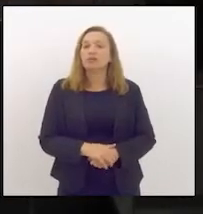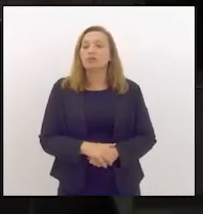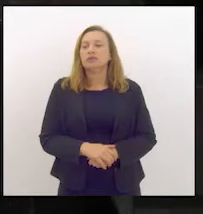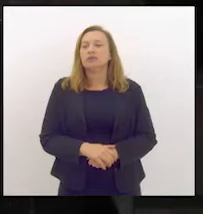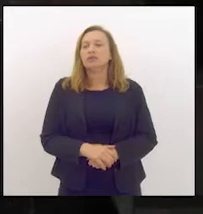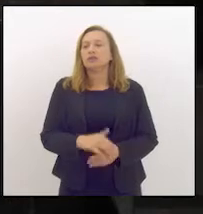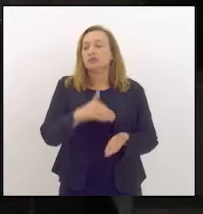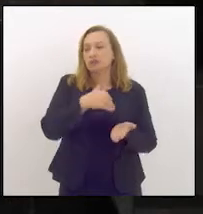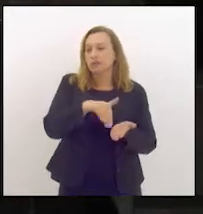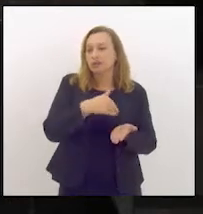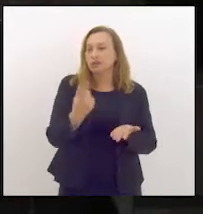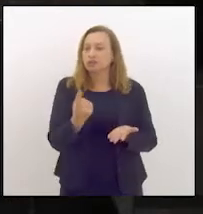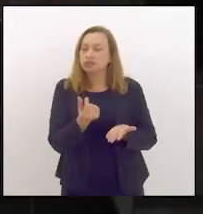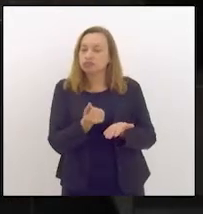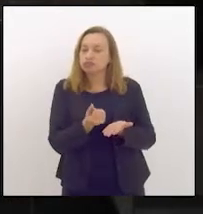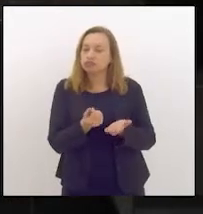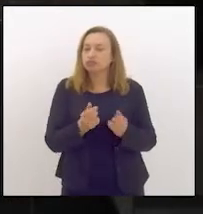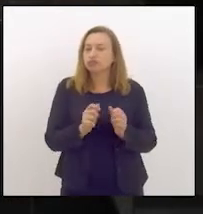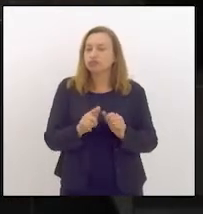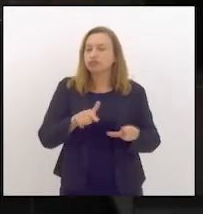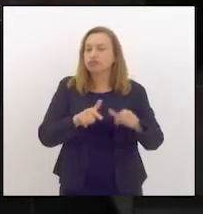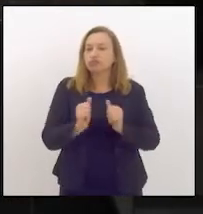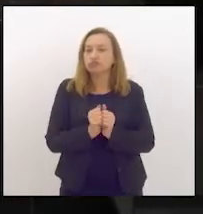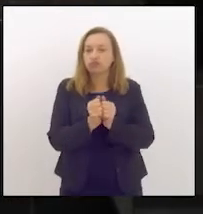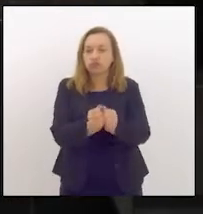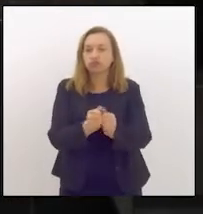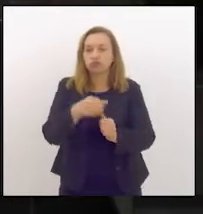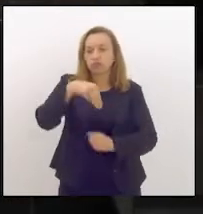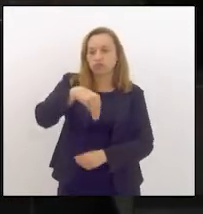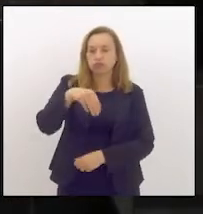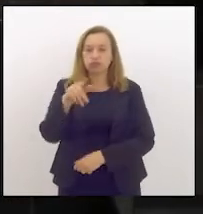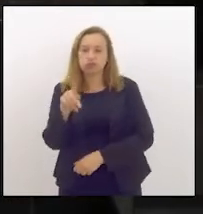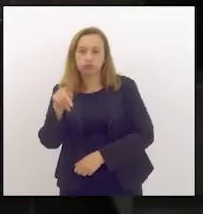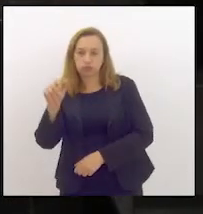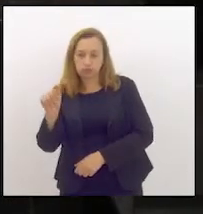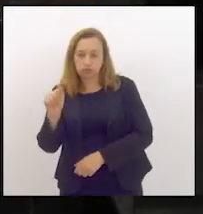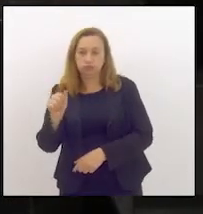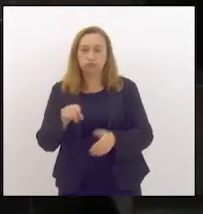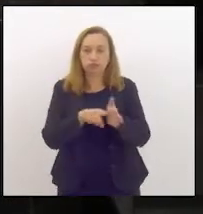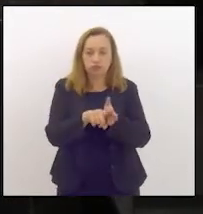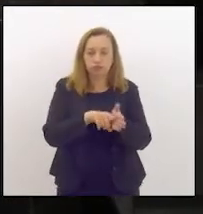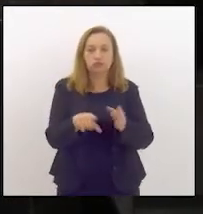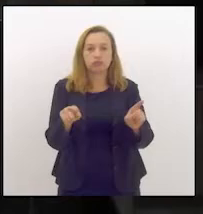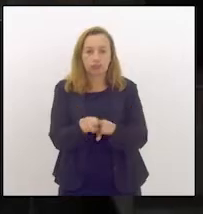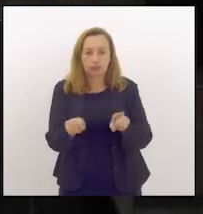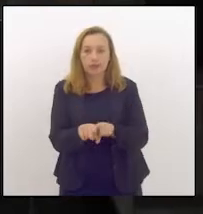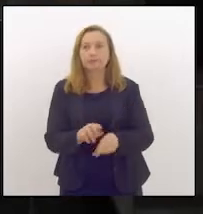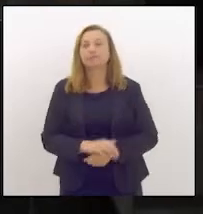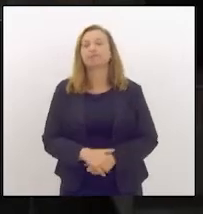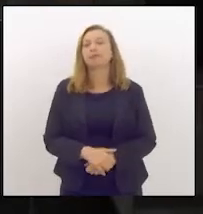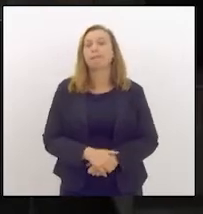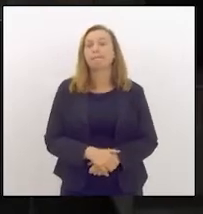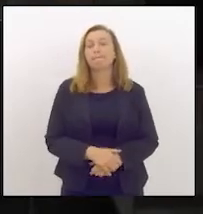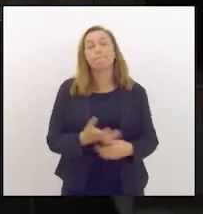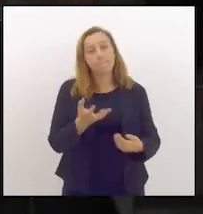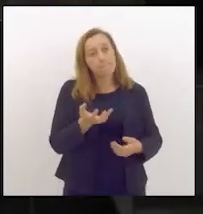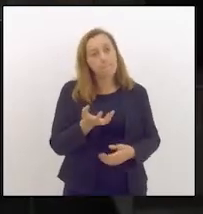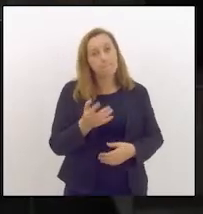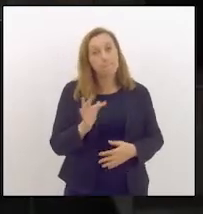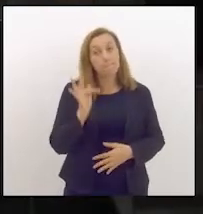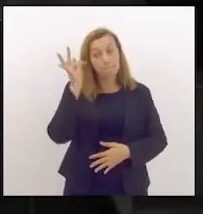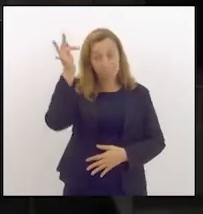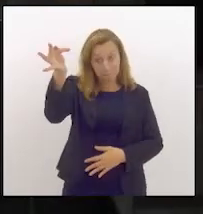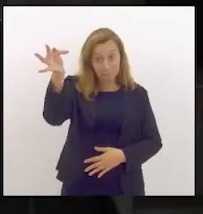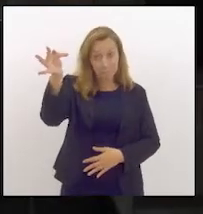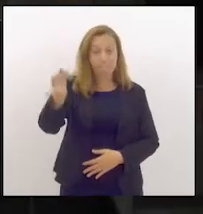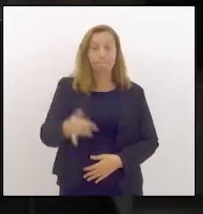trabalhasse junto com a NP no dever também de fiscalizar o que queremos que no